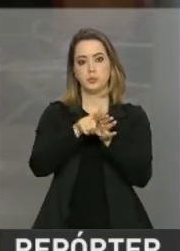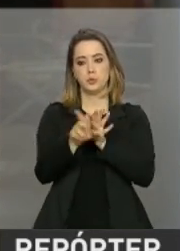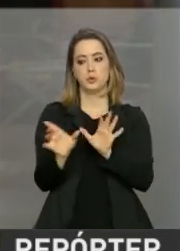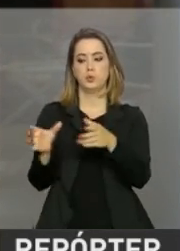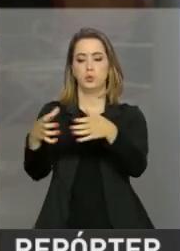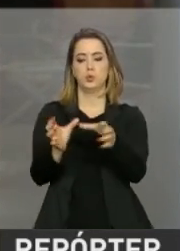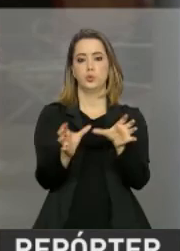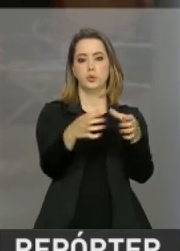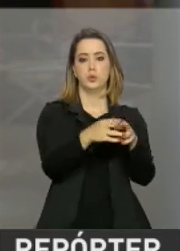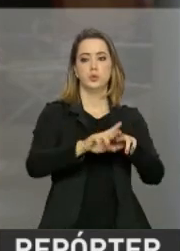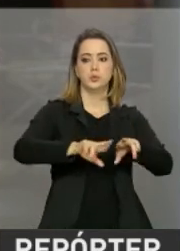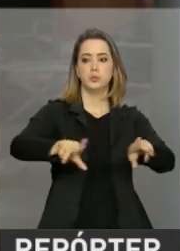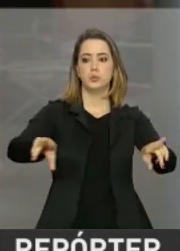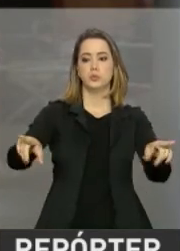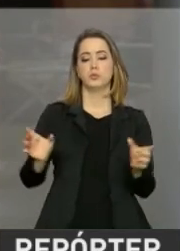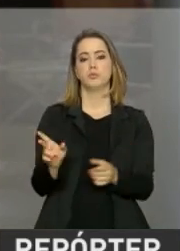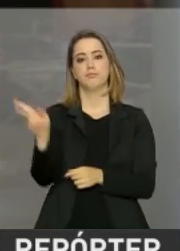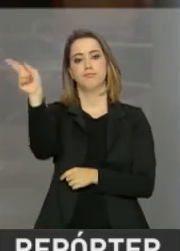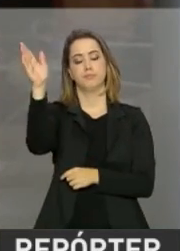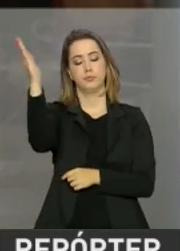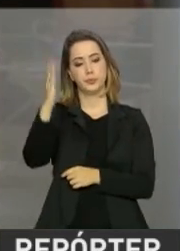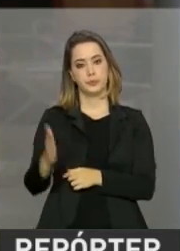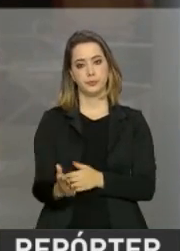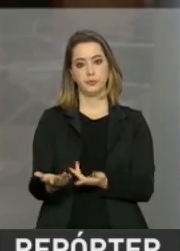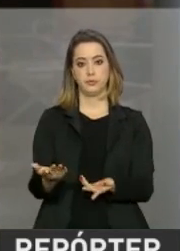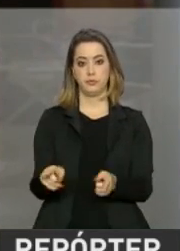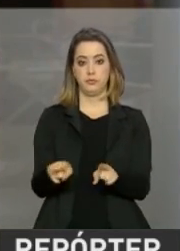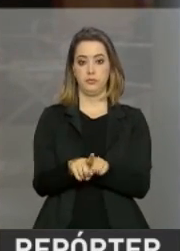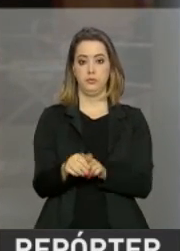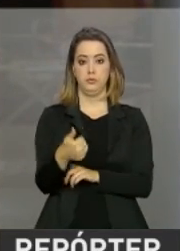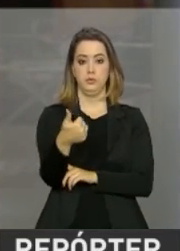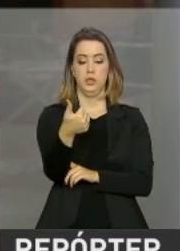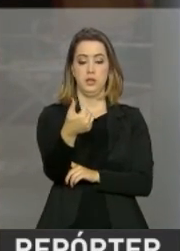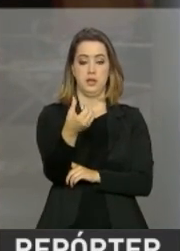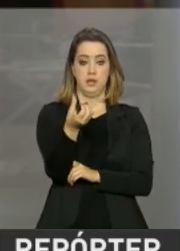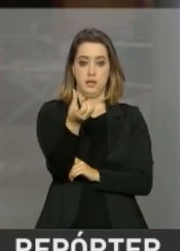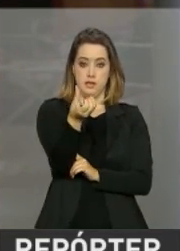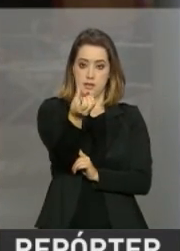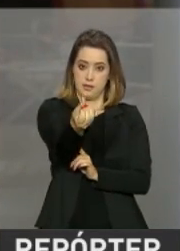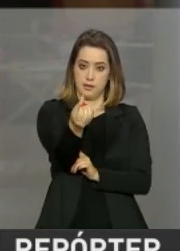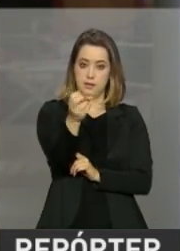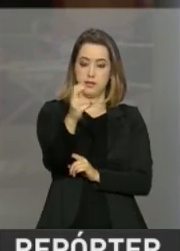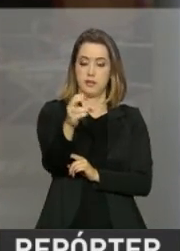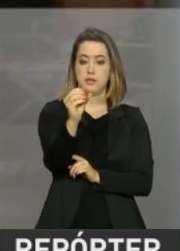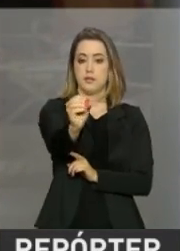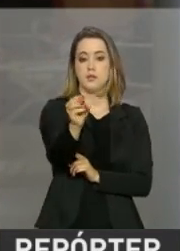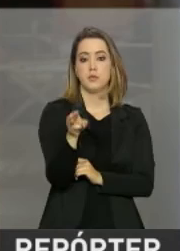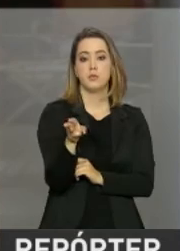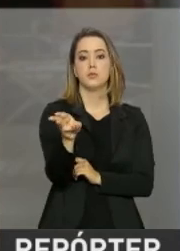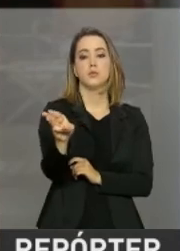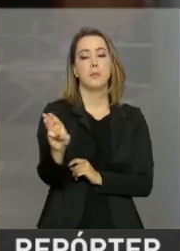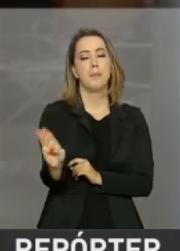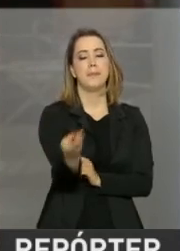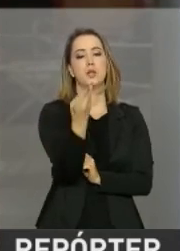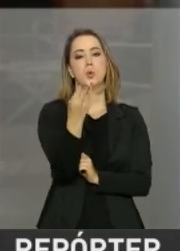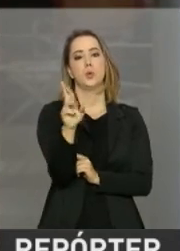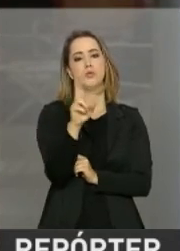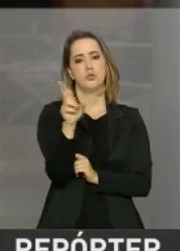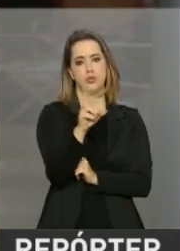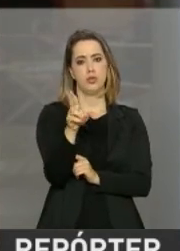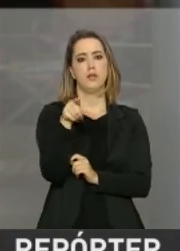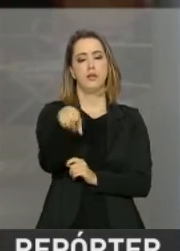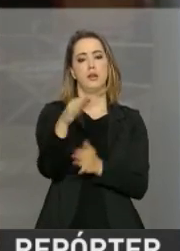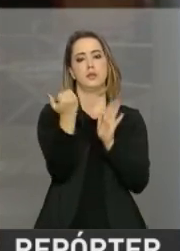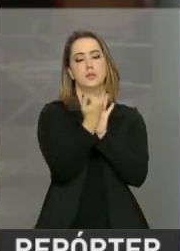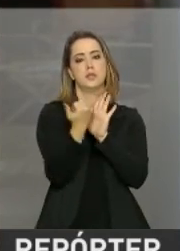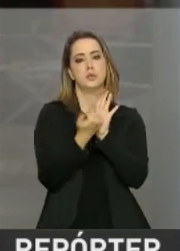áreas espalhadas pelo país serão liberados 650 milhões de reais para esses projetos metade vem